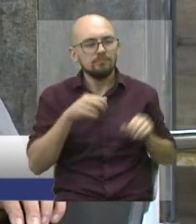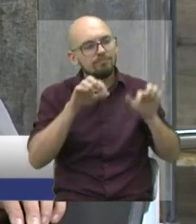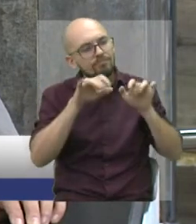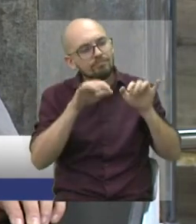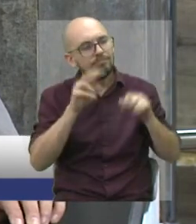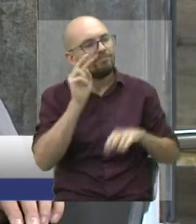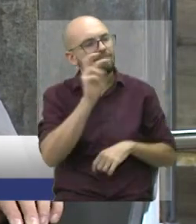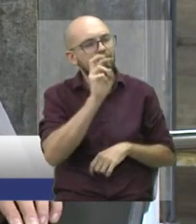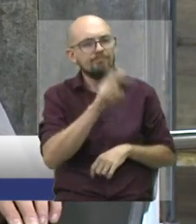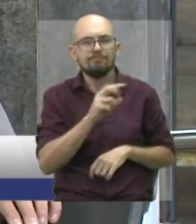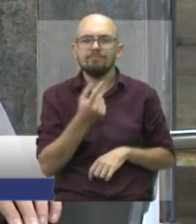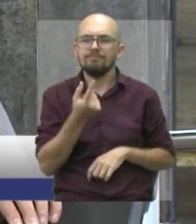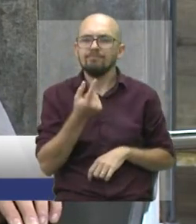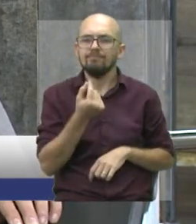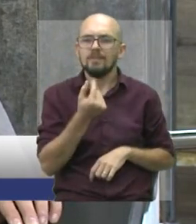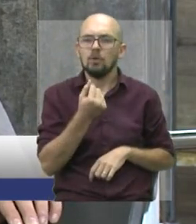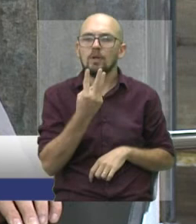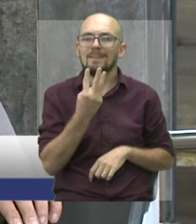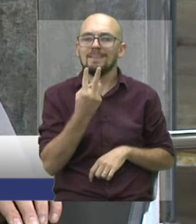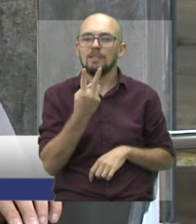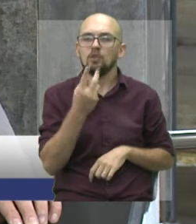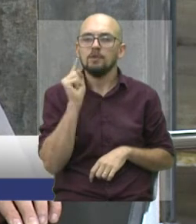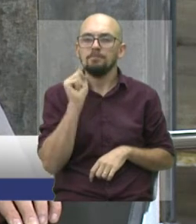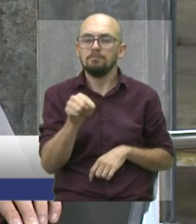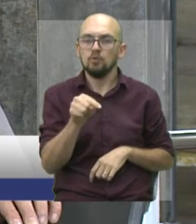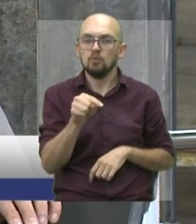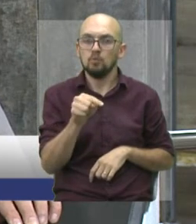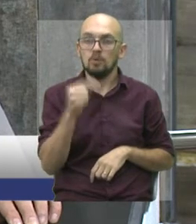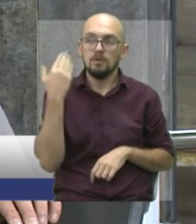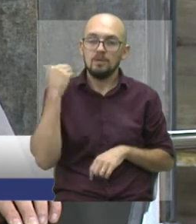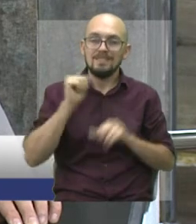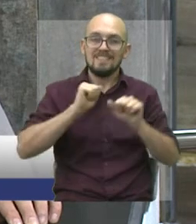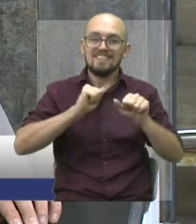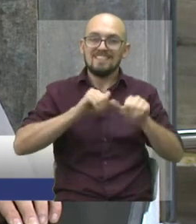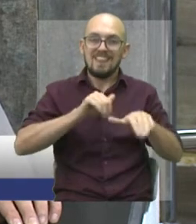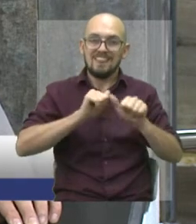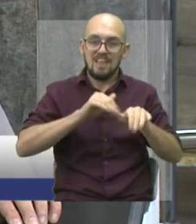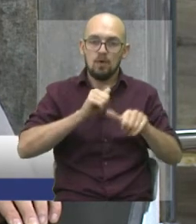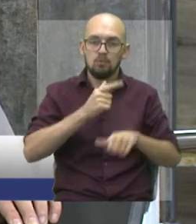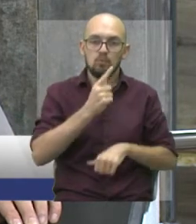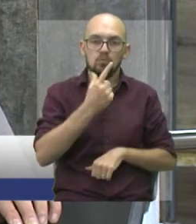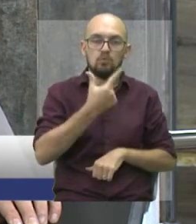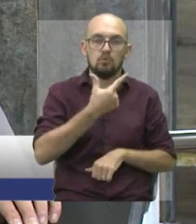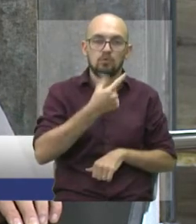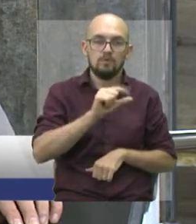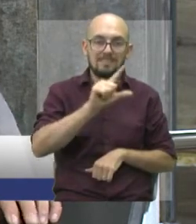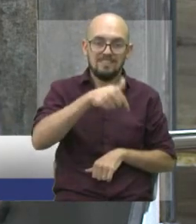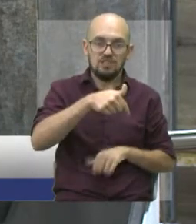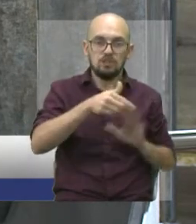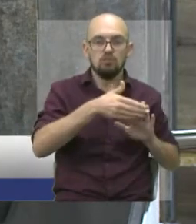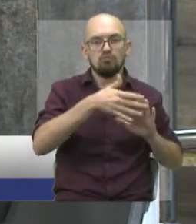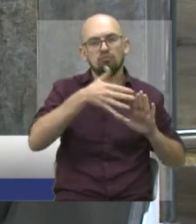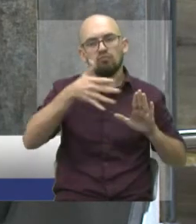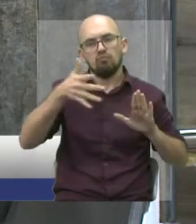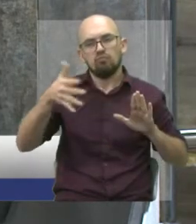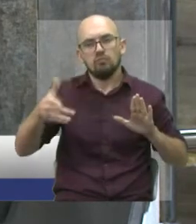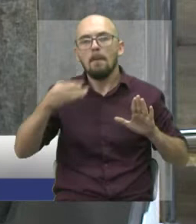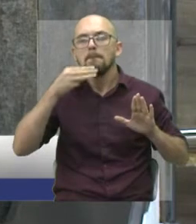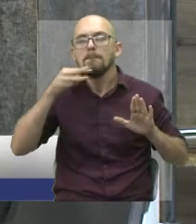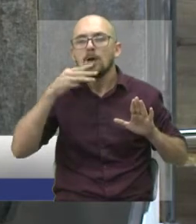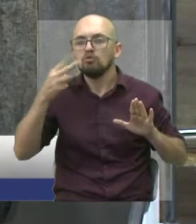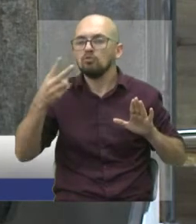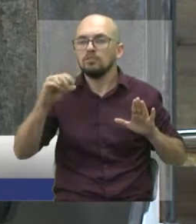foi pago um valor de R$ 32 mil reais de setembro de 2017 a março de 2019. Por que não foi